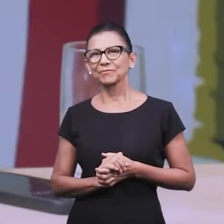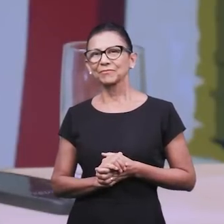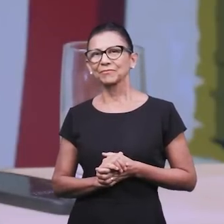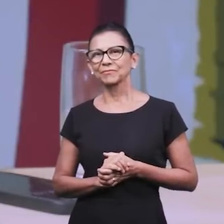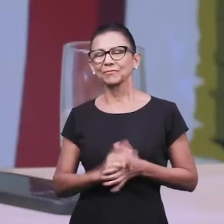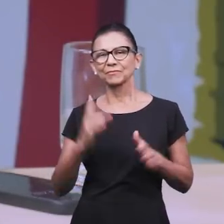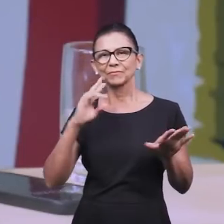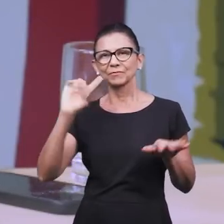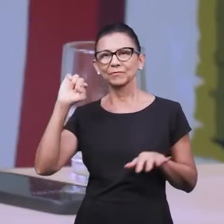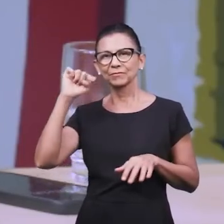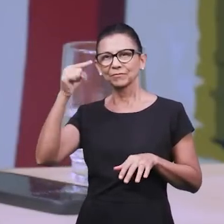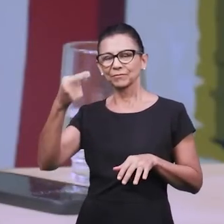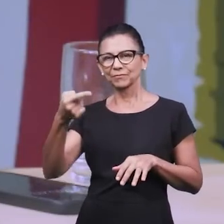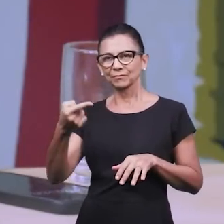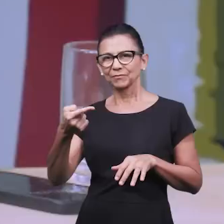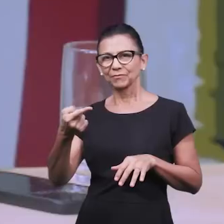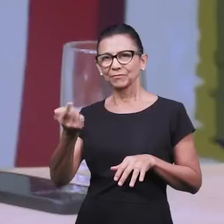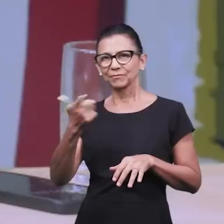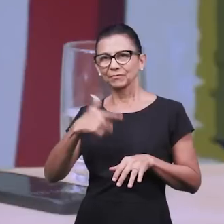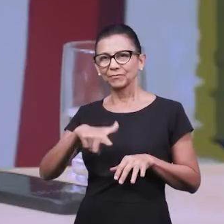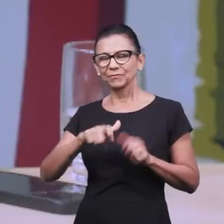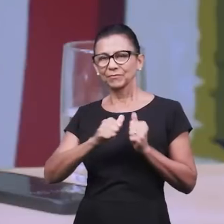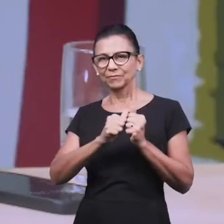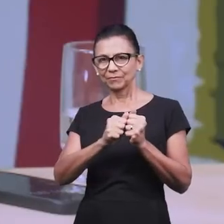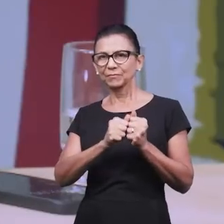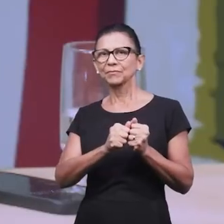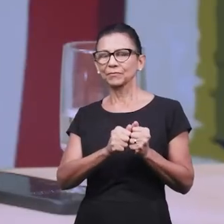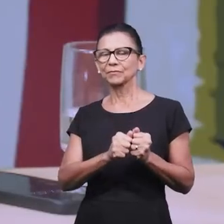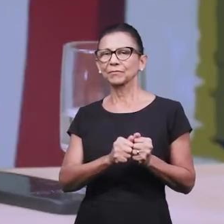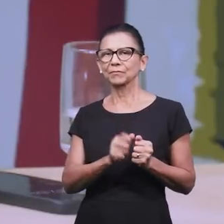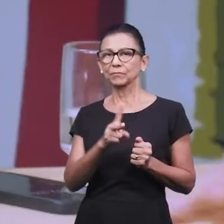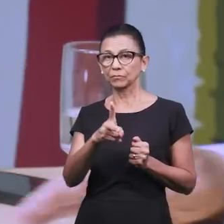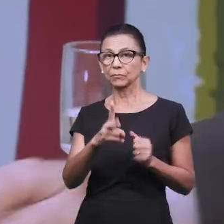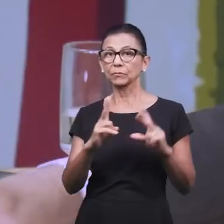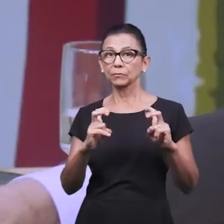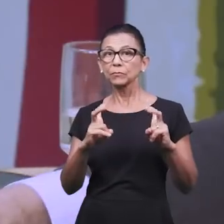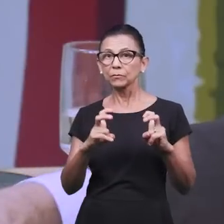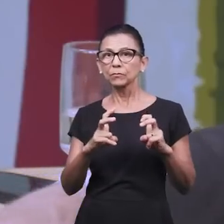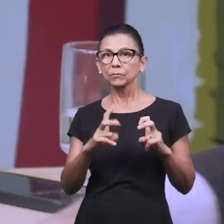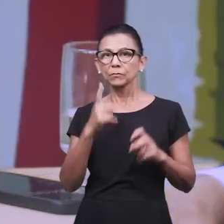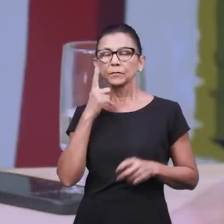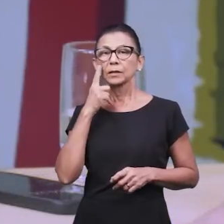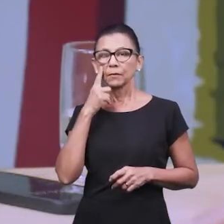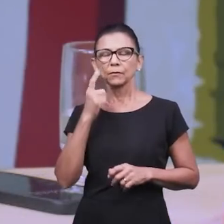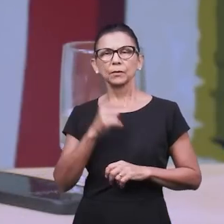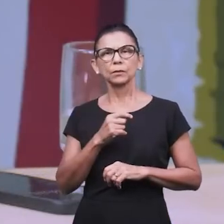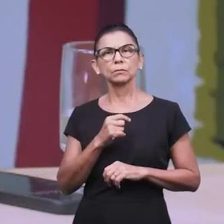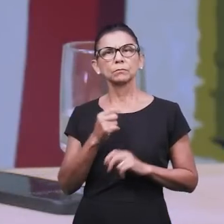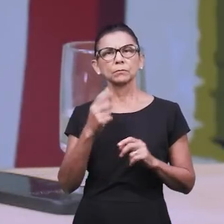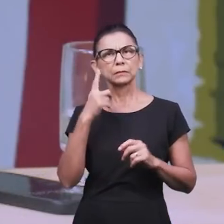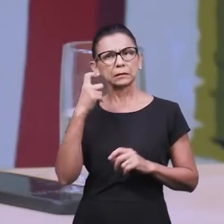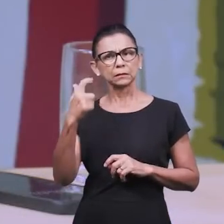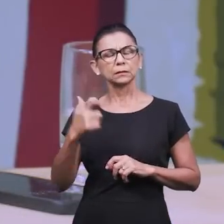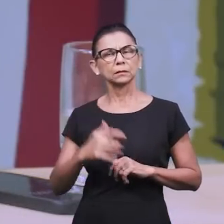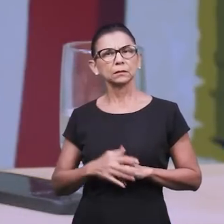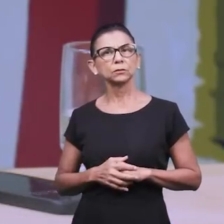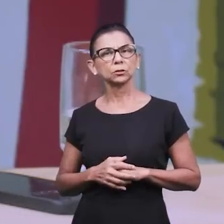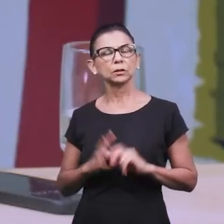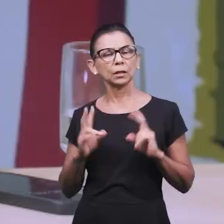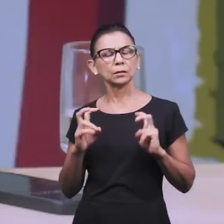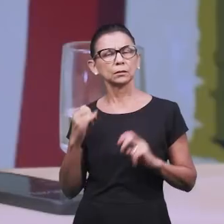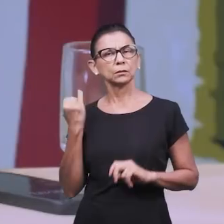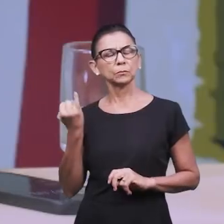na semana que vem com mais uma edição tratando desse assunto da carta de Judas, que você já viu que é um assunto